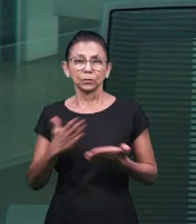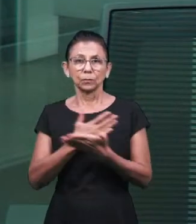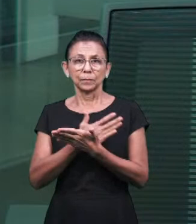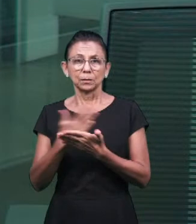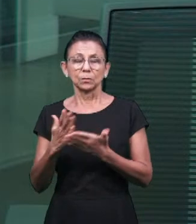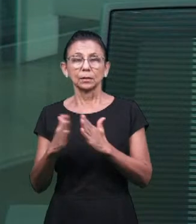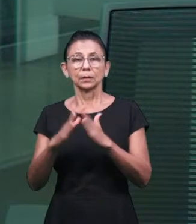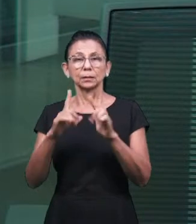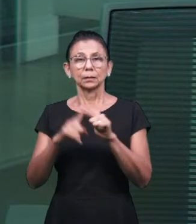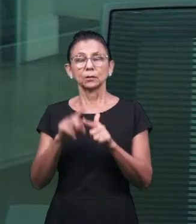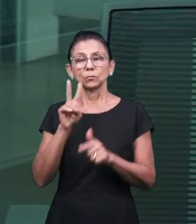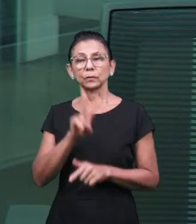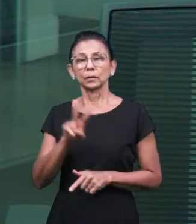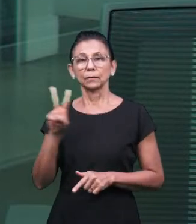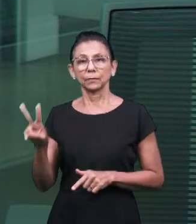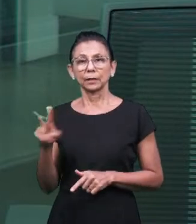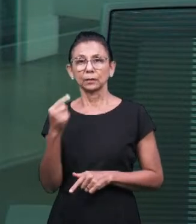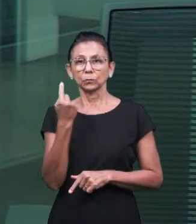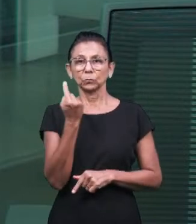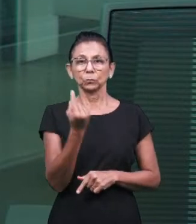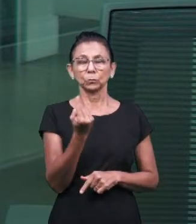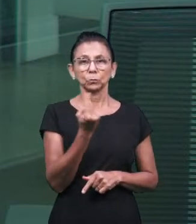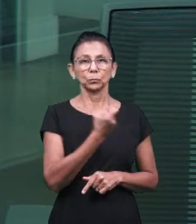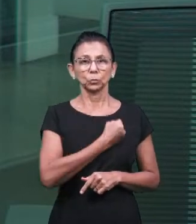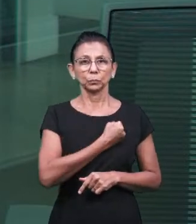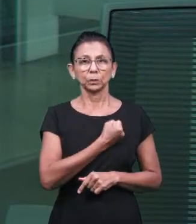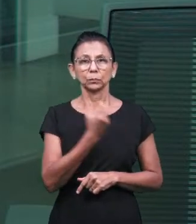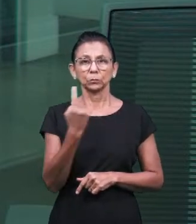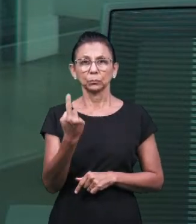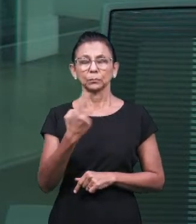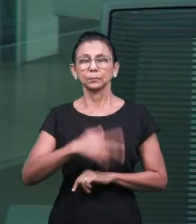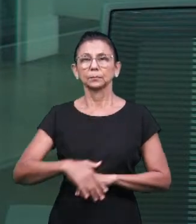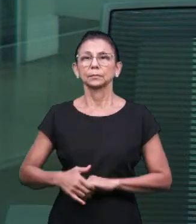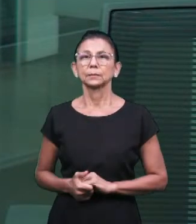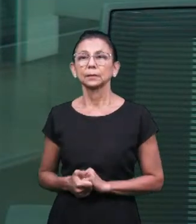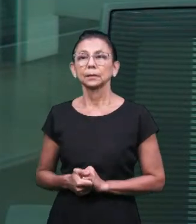com uma mulher